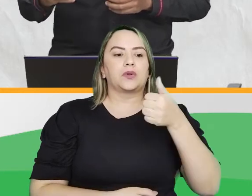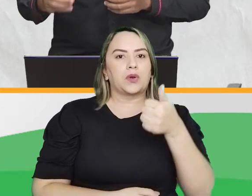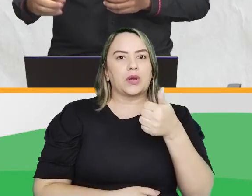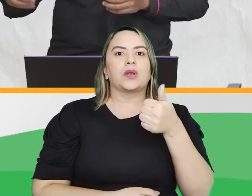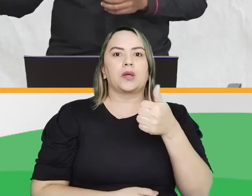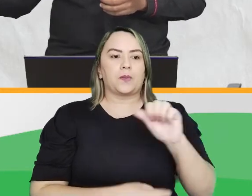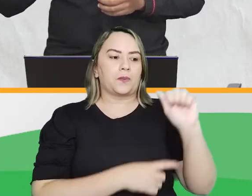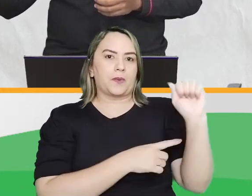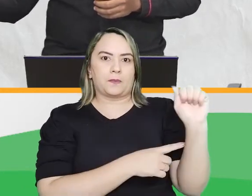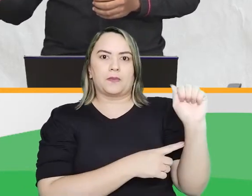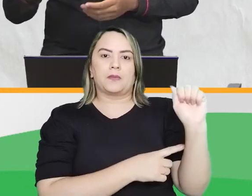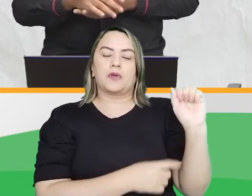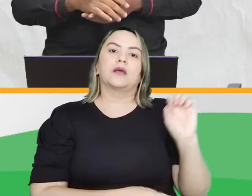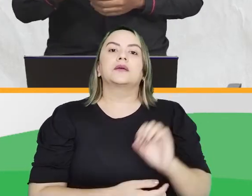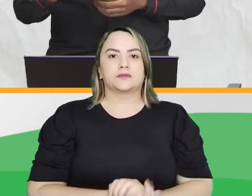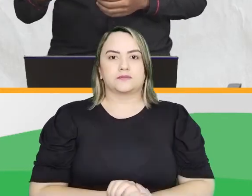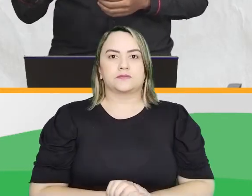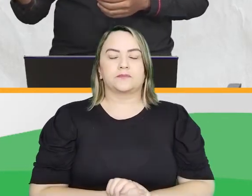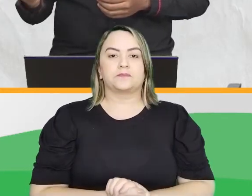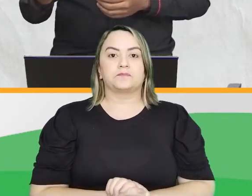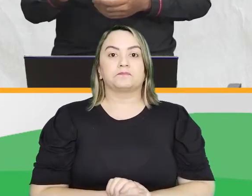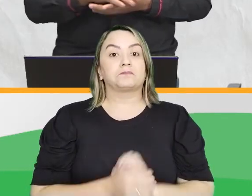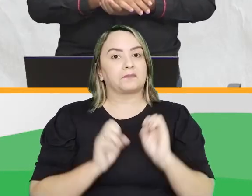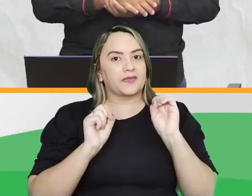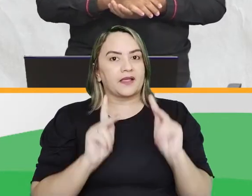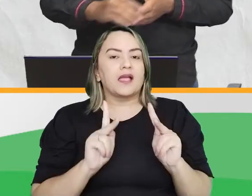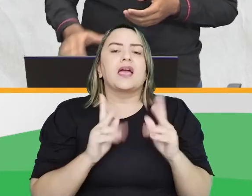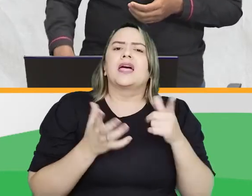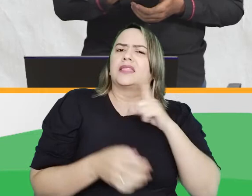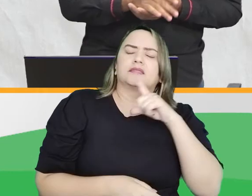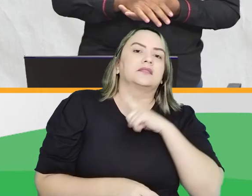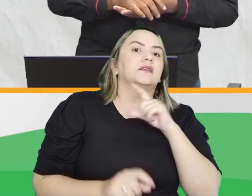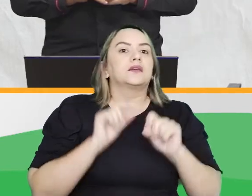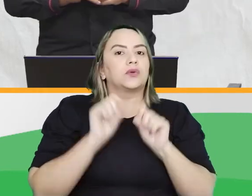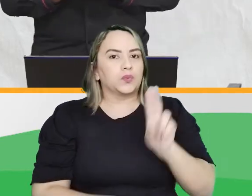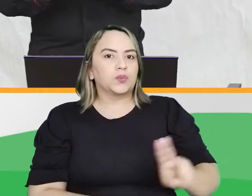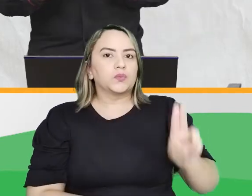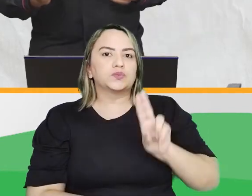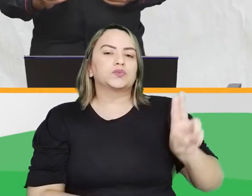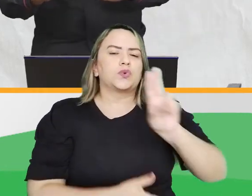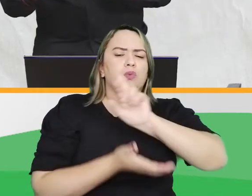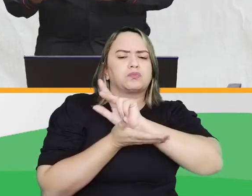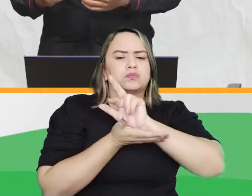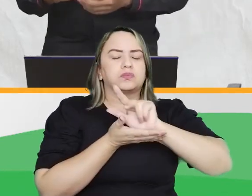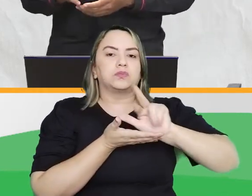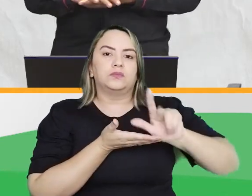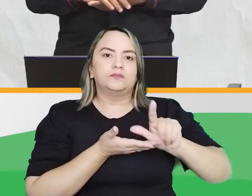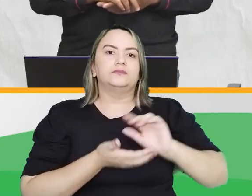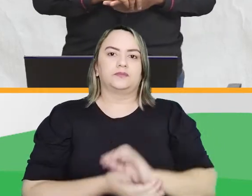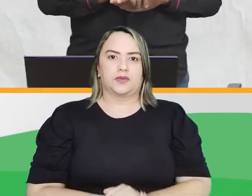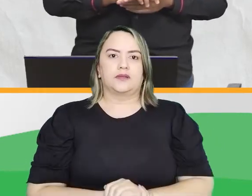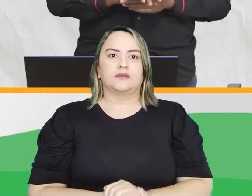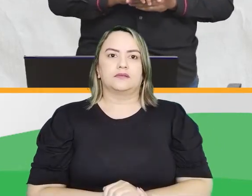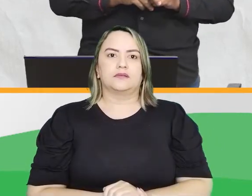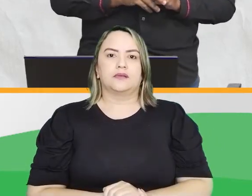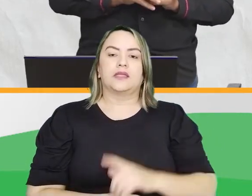é de 0,1 amperes, ou Coulomb por segundo, tá bem? Então, vamos lá. Professor, existem aplicações da eletrodinâmica no nosso